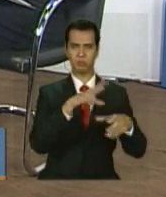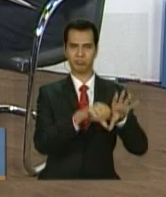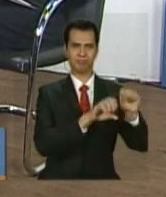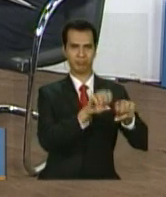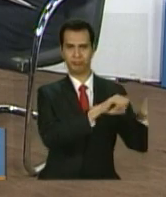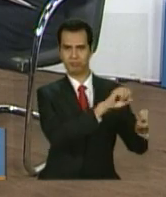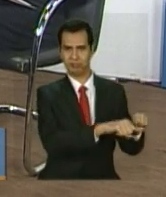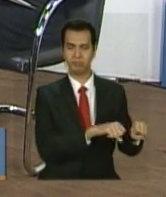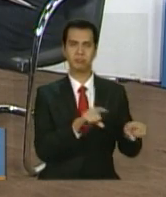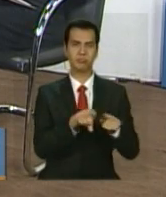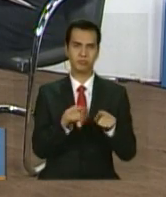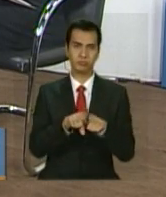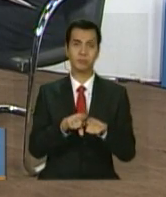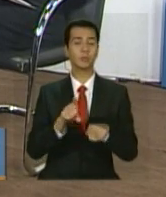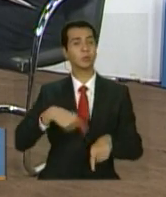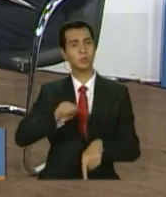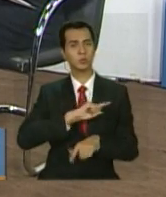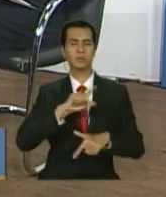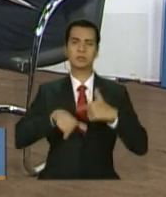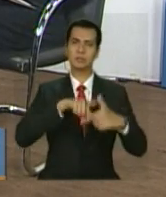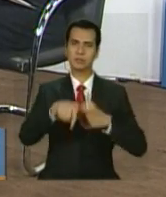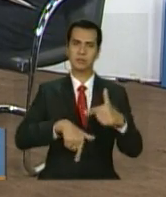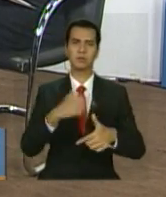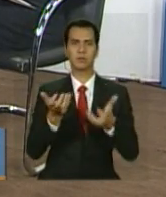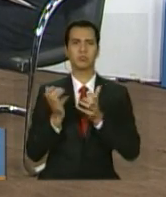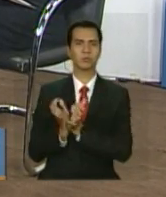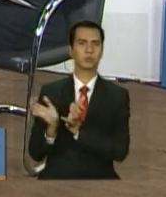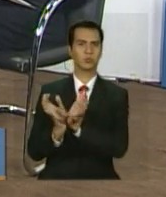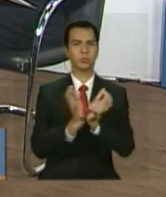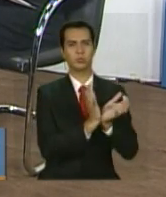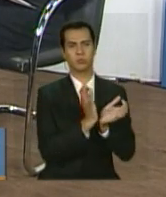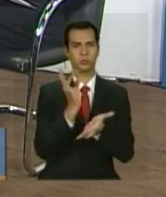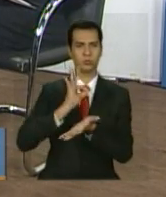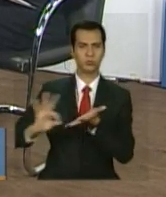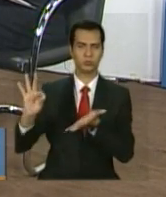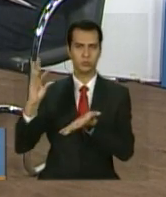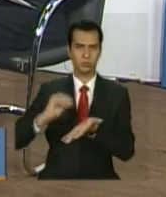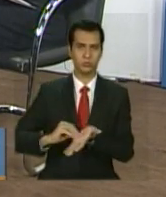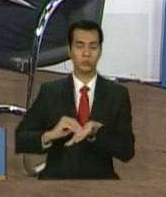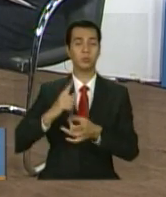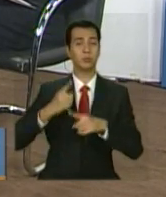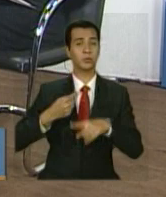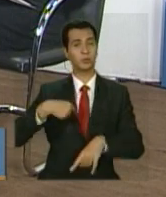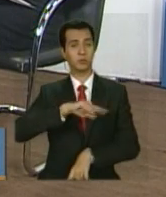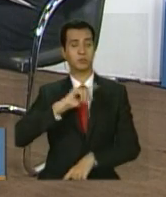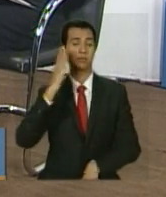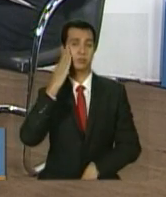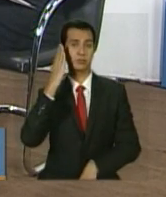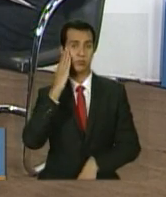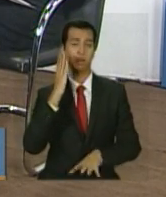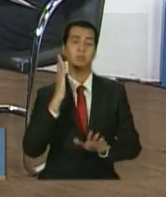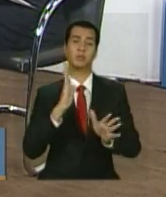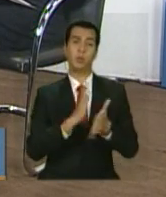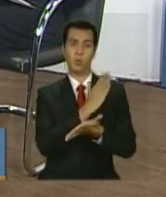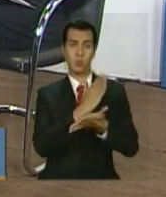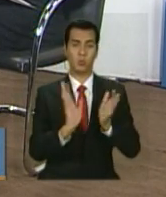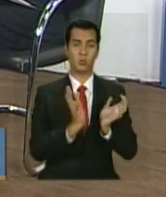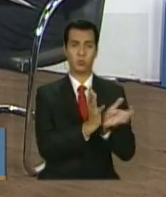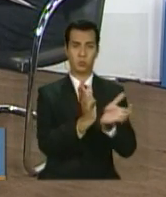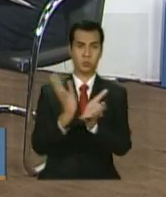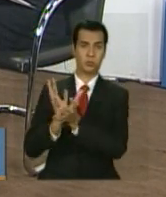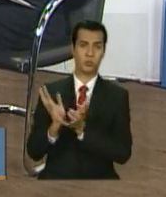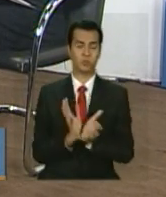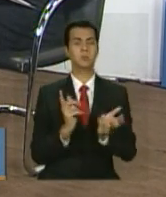único chegar aos mais vulneráveis. Então, é pelo entendimento de que determinados segmentos de população precisam de um olhar ainda mais